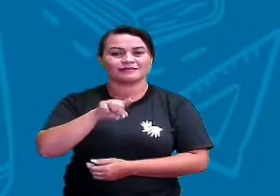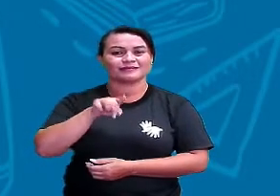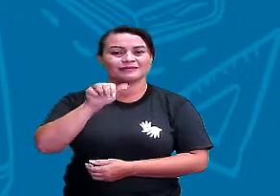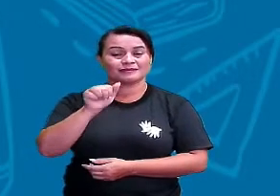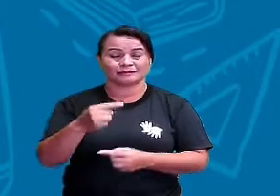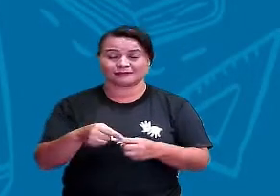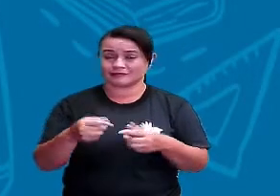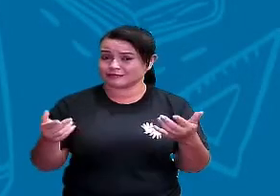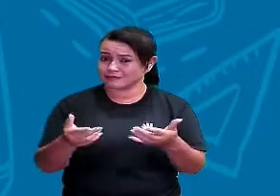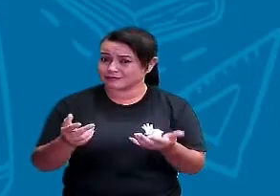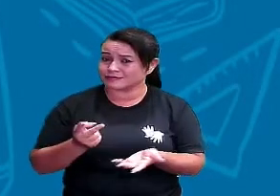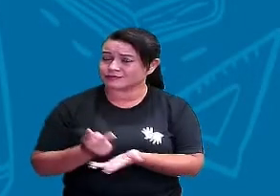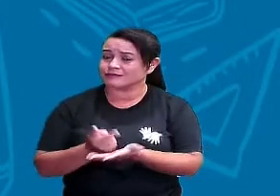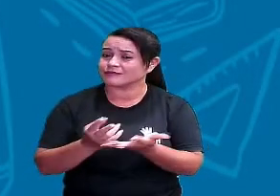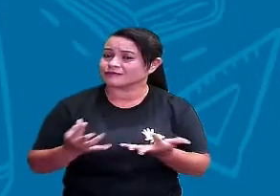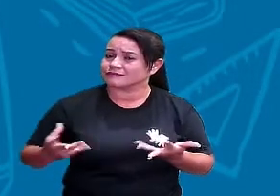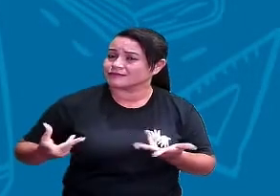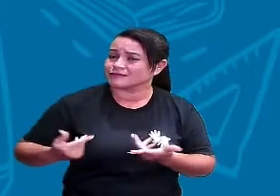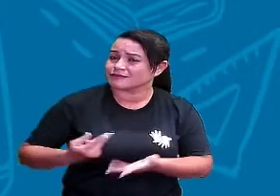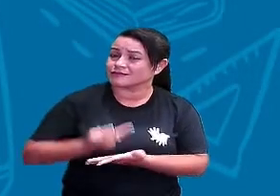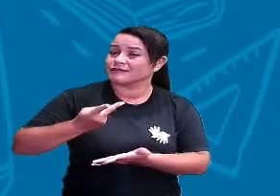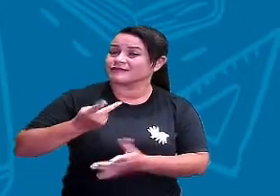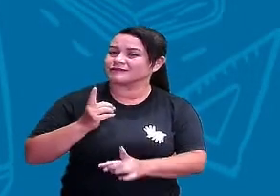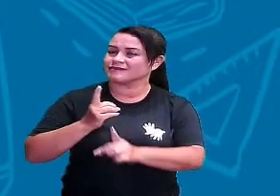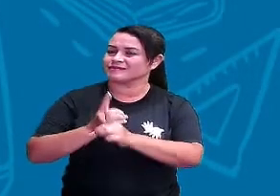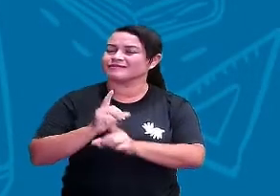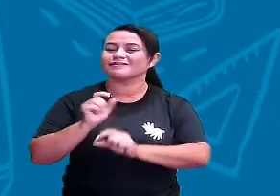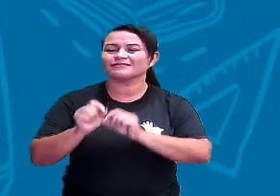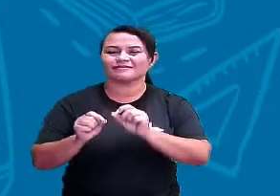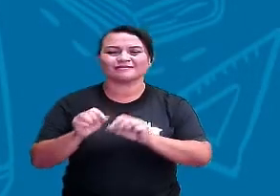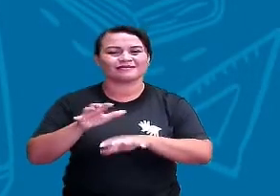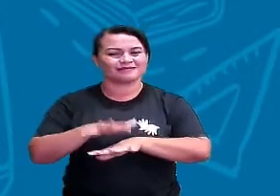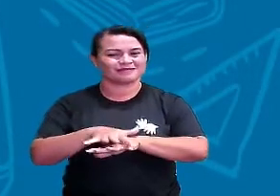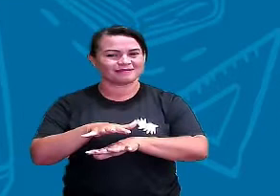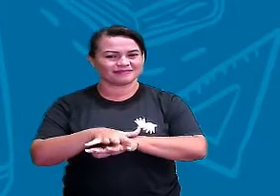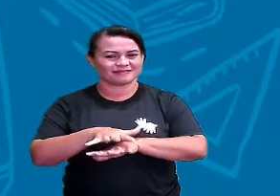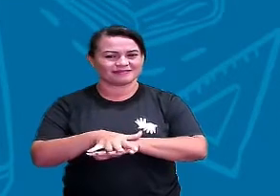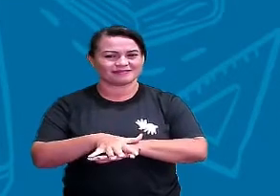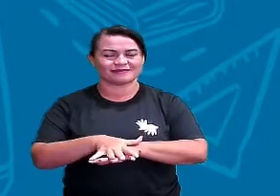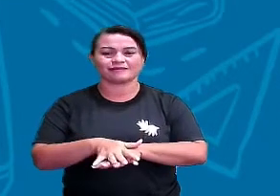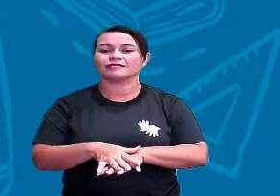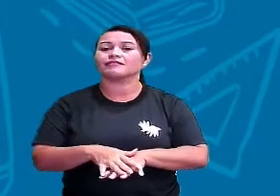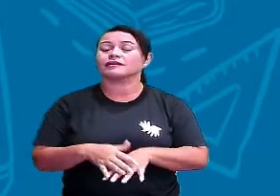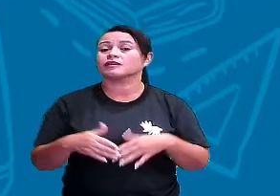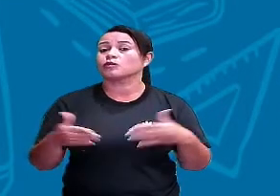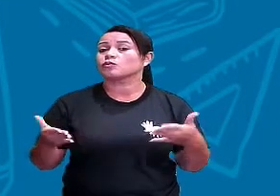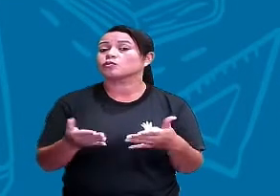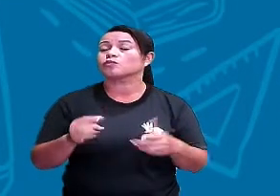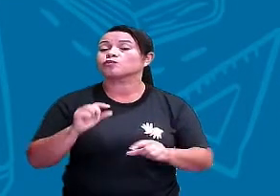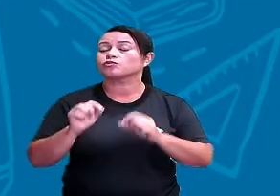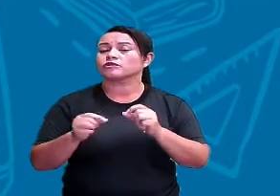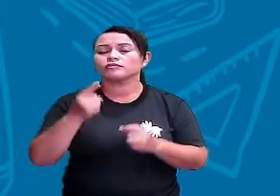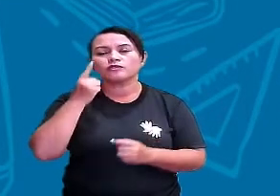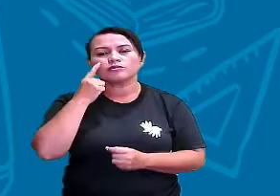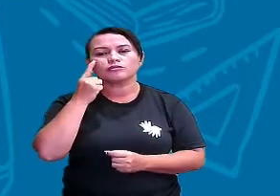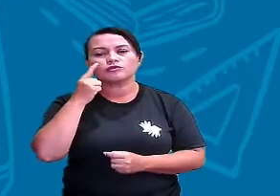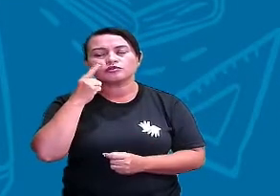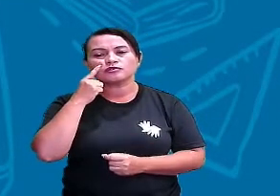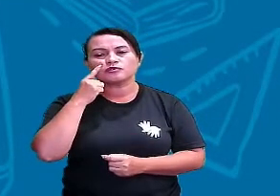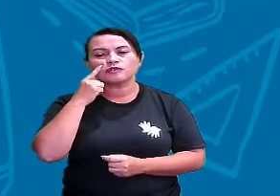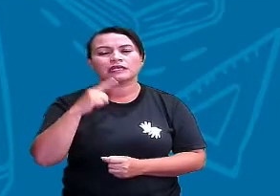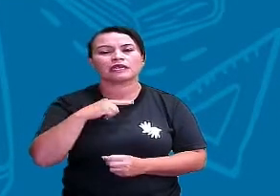hoje eu quero continuar desvendando os mistérios da matemática. E hoje a gente vai tratar aqui do